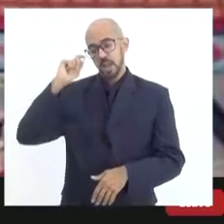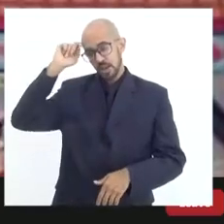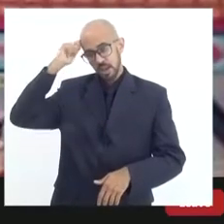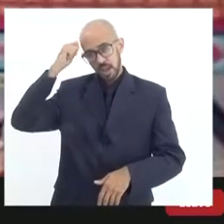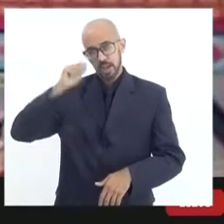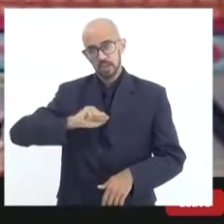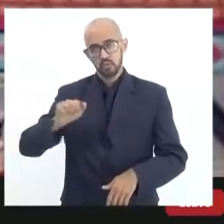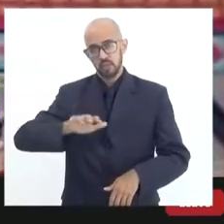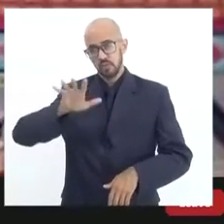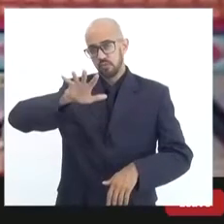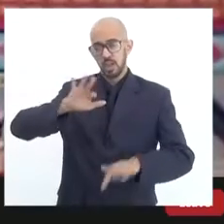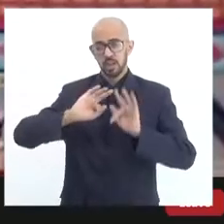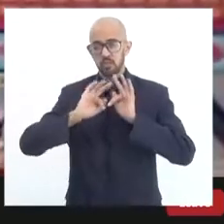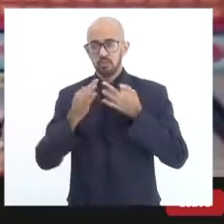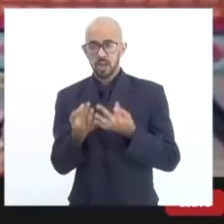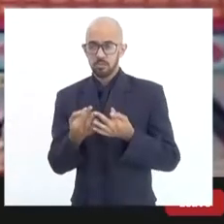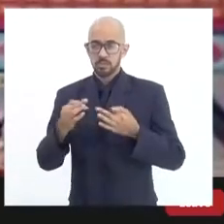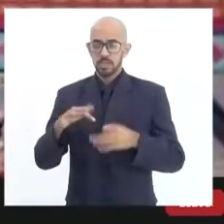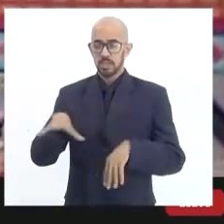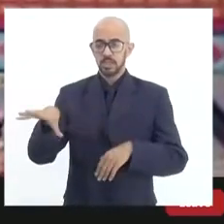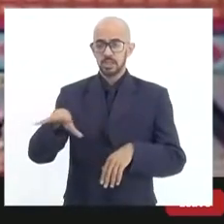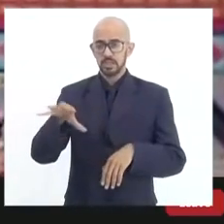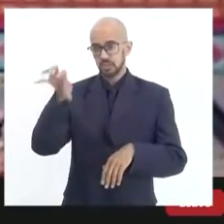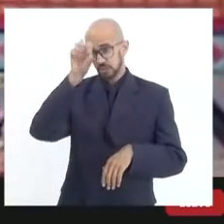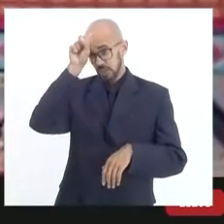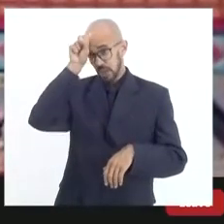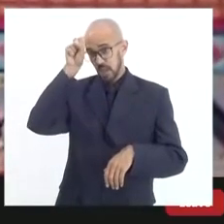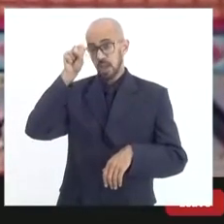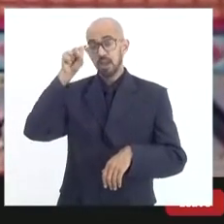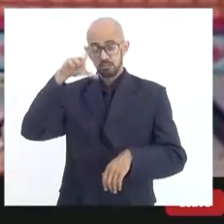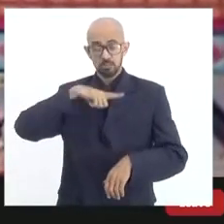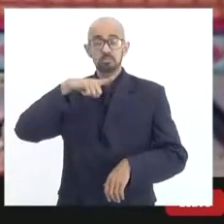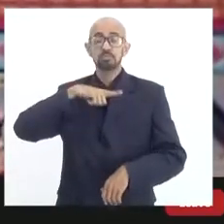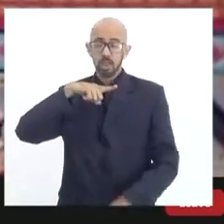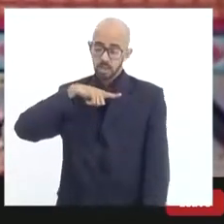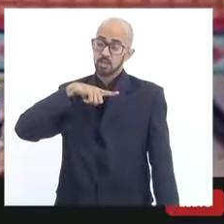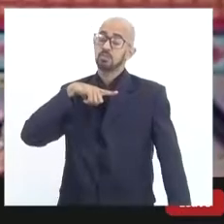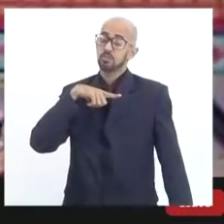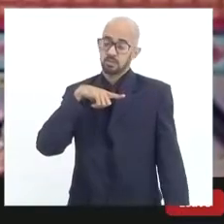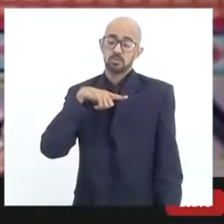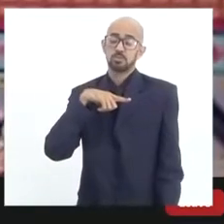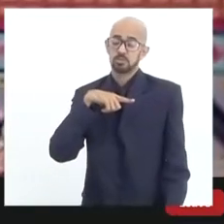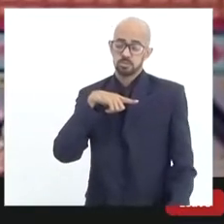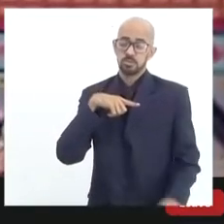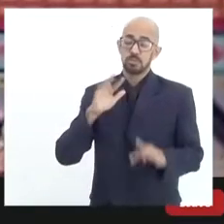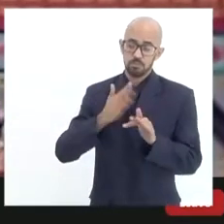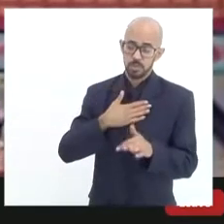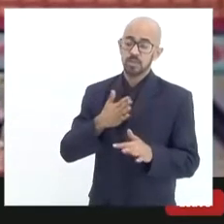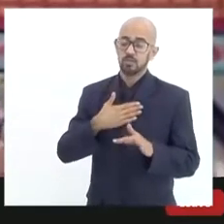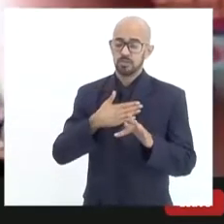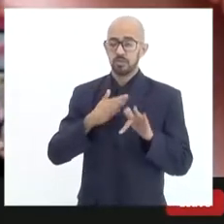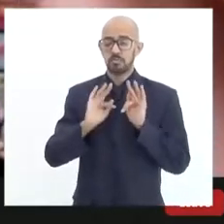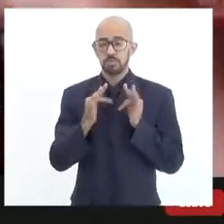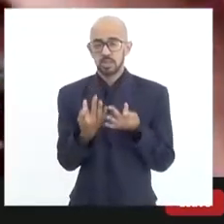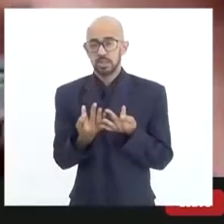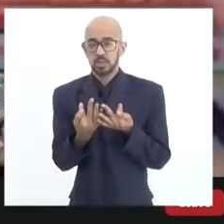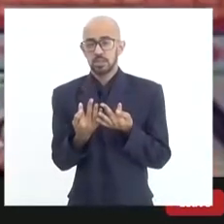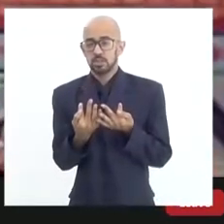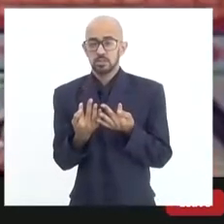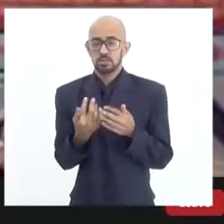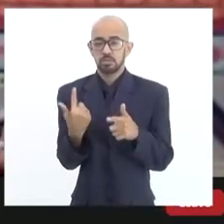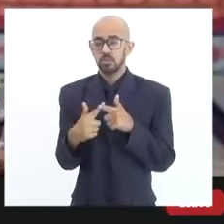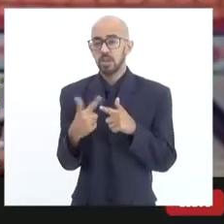terreiro, com autoridades espirituais de terreiro, que fazem parte da minha família, né? O que é